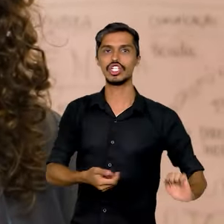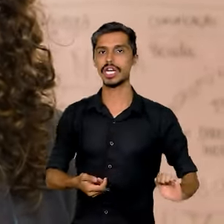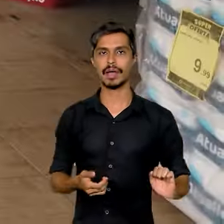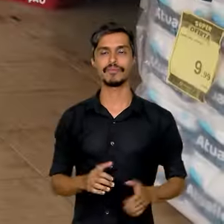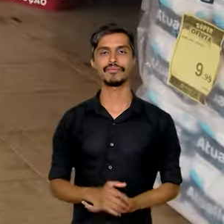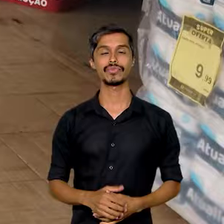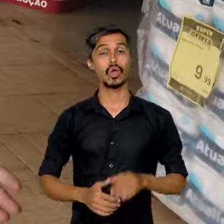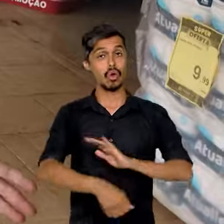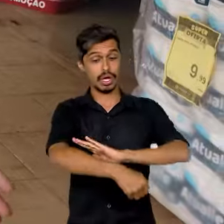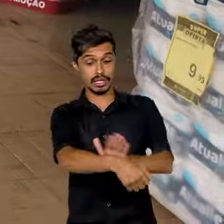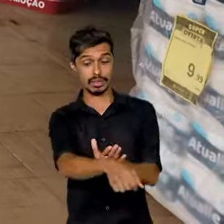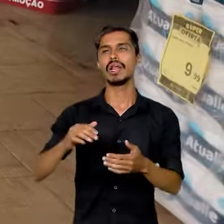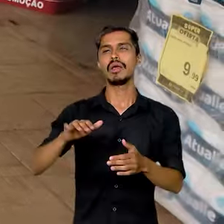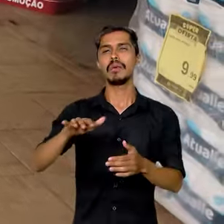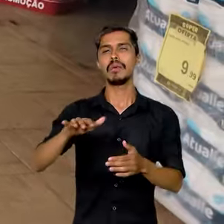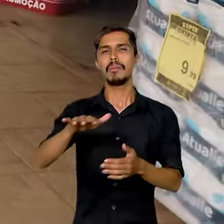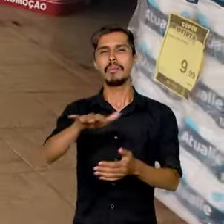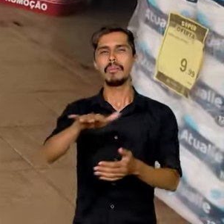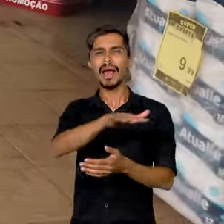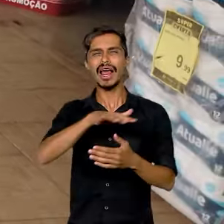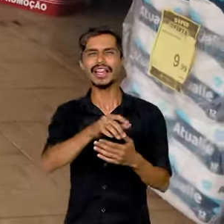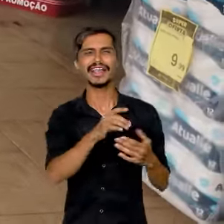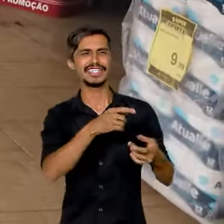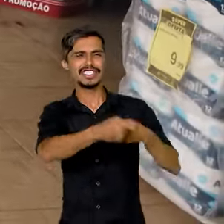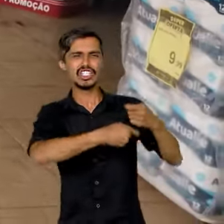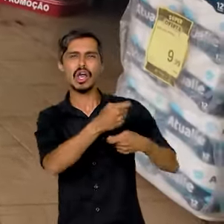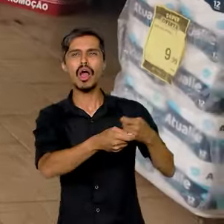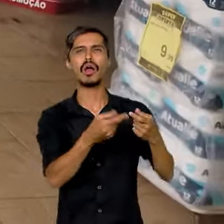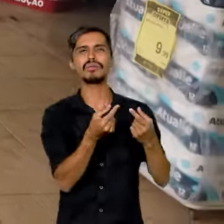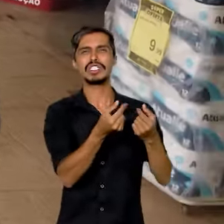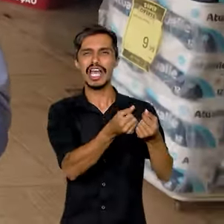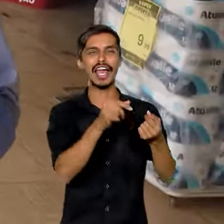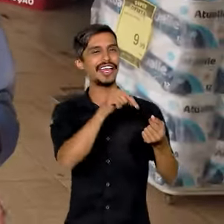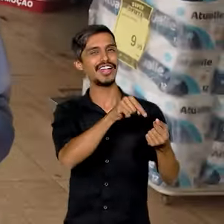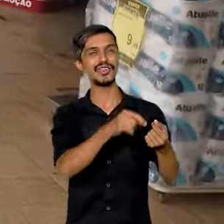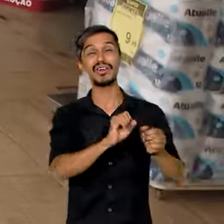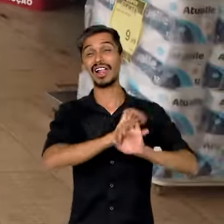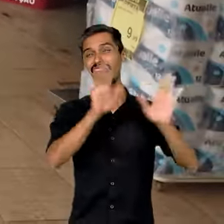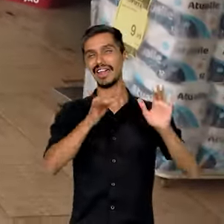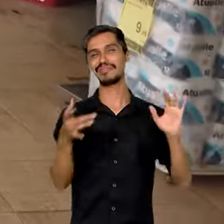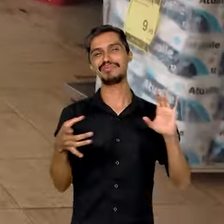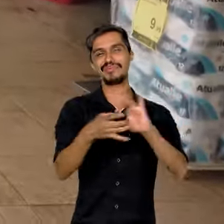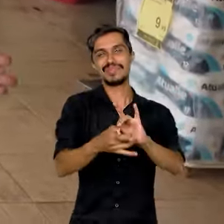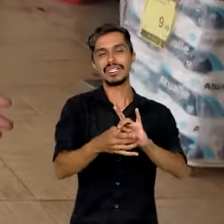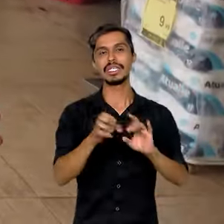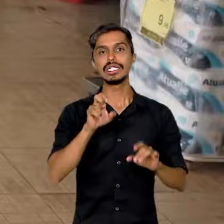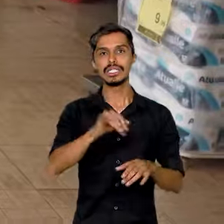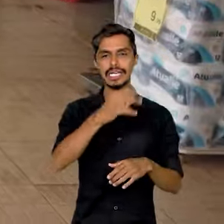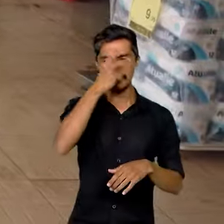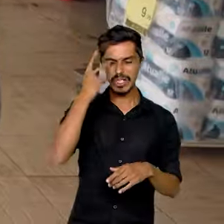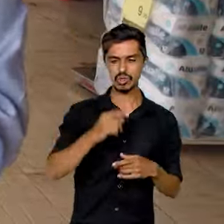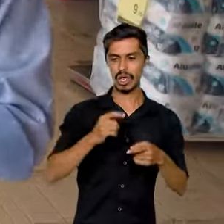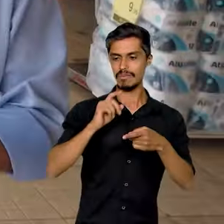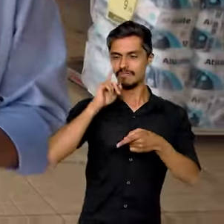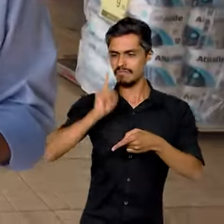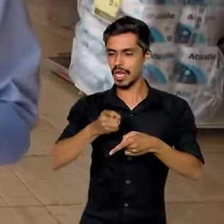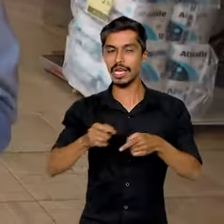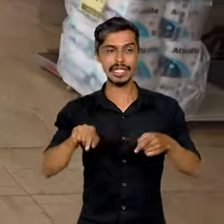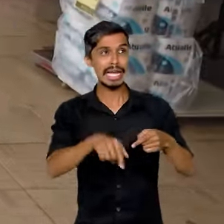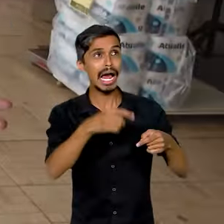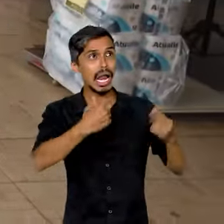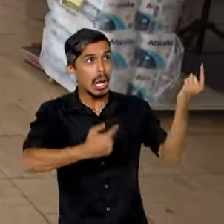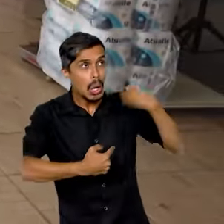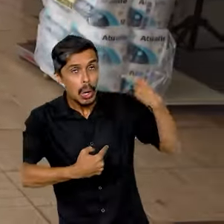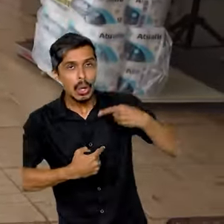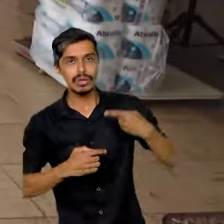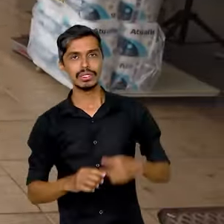eliminar isso. O racismo tem uma dimensão econômica, uma dimensão de dinheiro muito claras. Quem explora, quem é explorado.